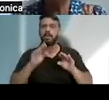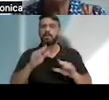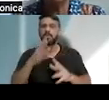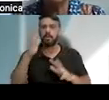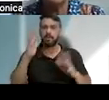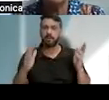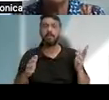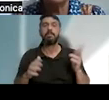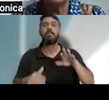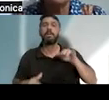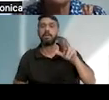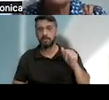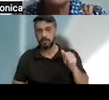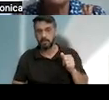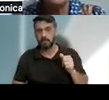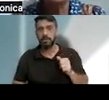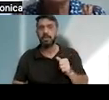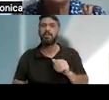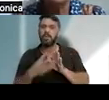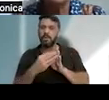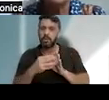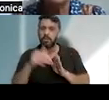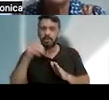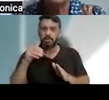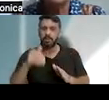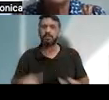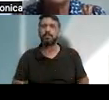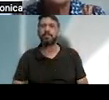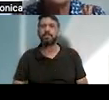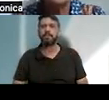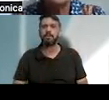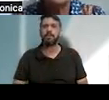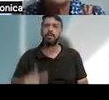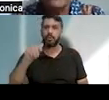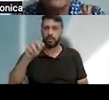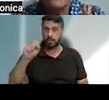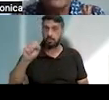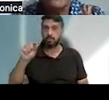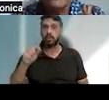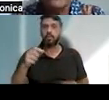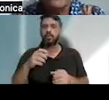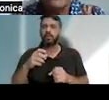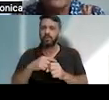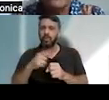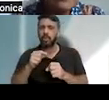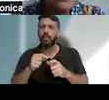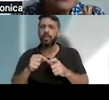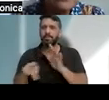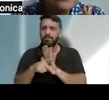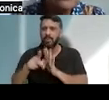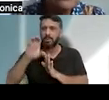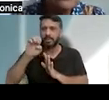Mariana trabalha com modelamento matemático, Lucas com construção de cepas, mas também trabalha bastante na área